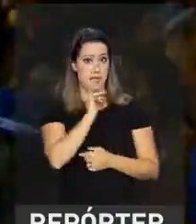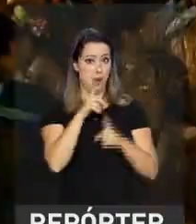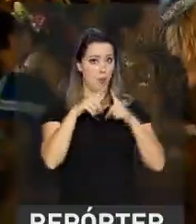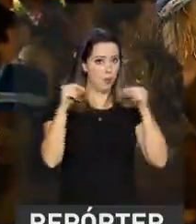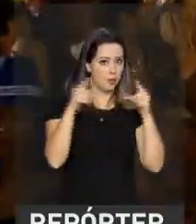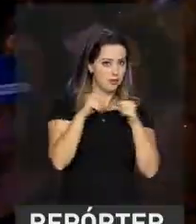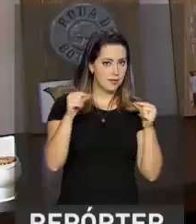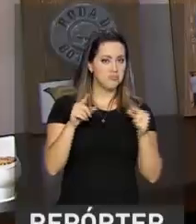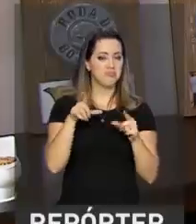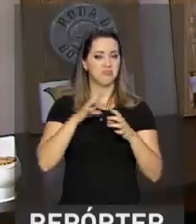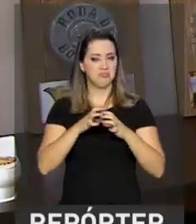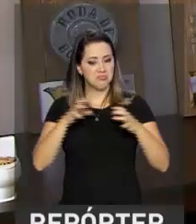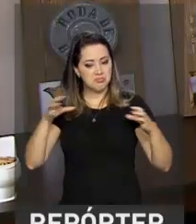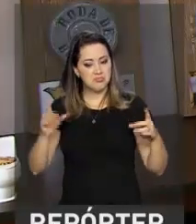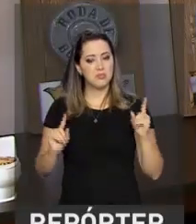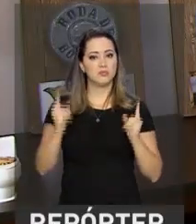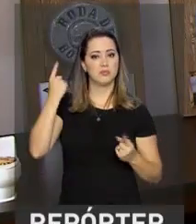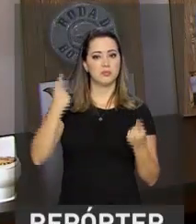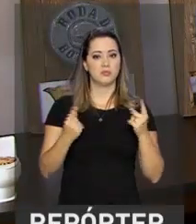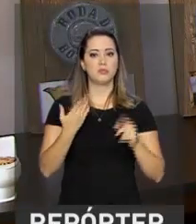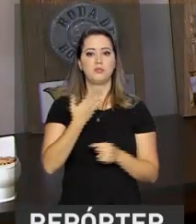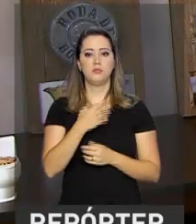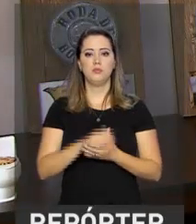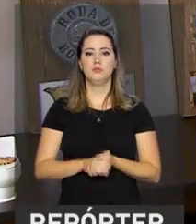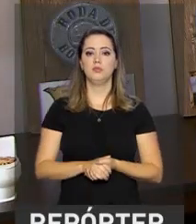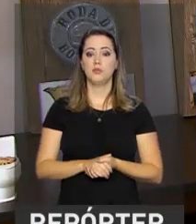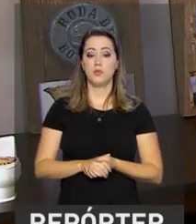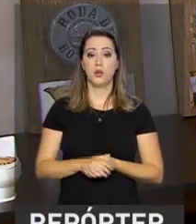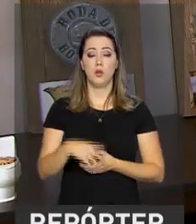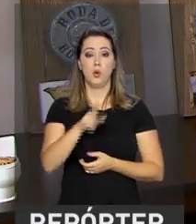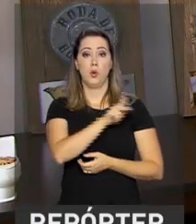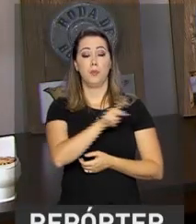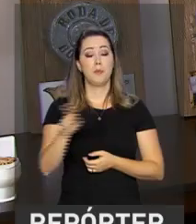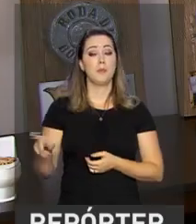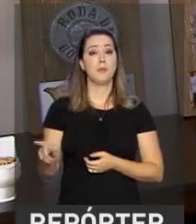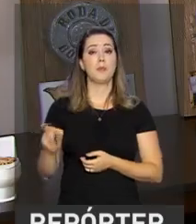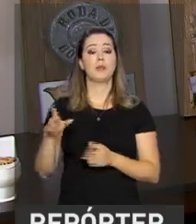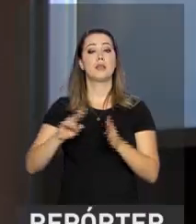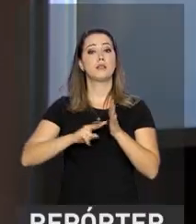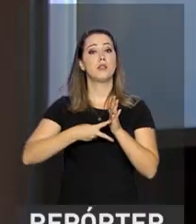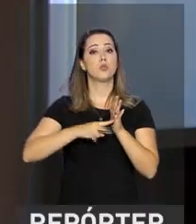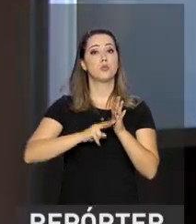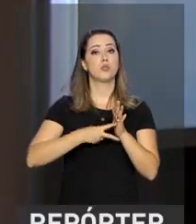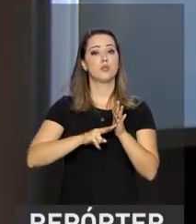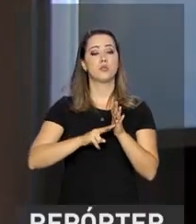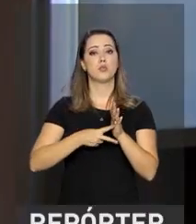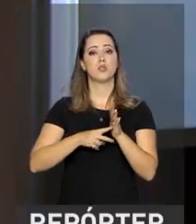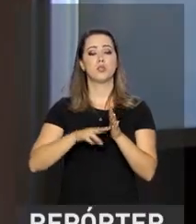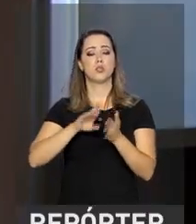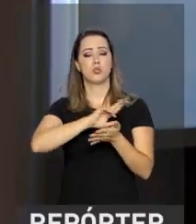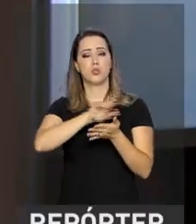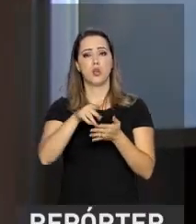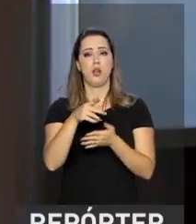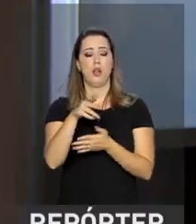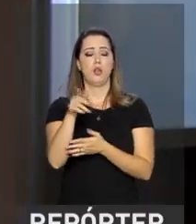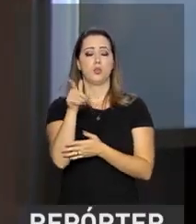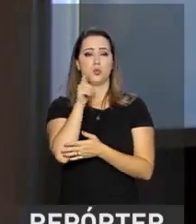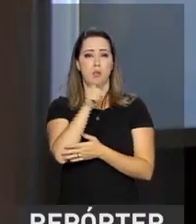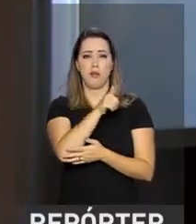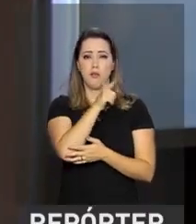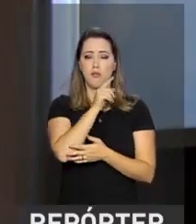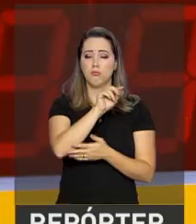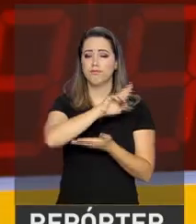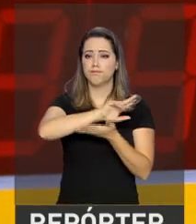uma delas. Segundo o presidente do Sindicato dos Hotéis, Bares e Restaurantes do Distrito Federal, a expectativa é de